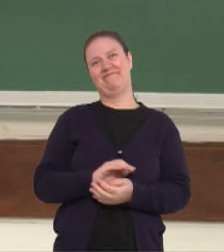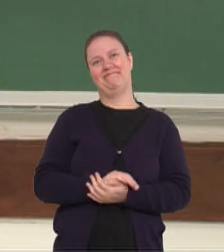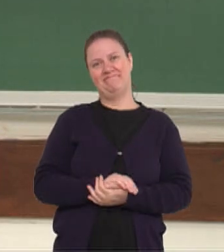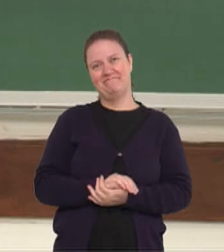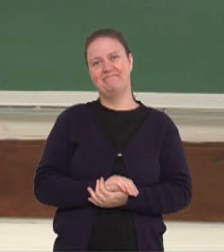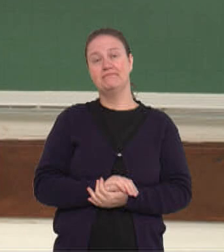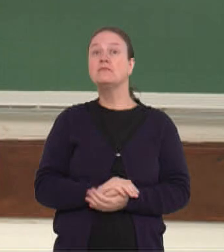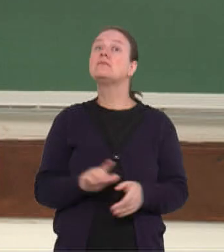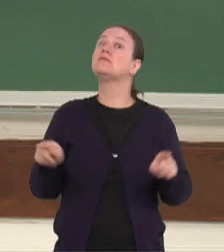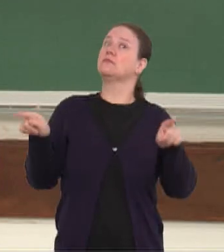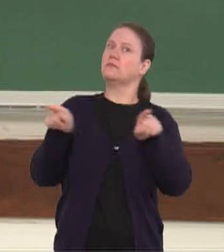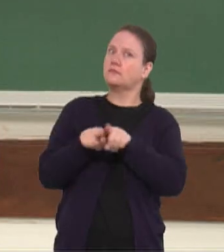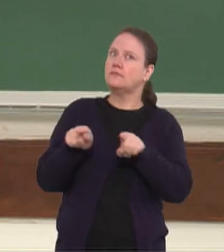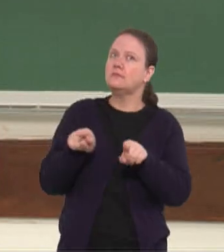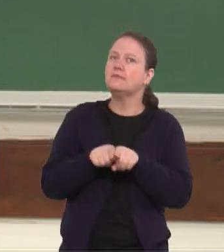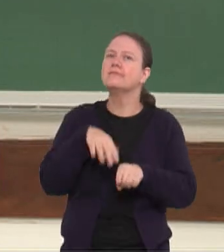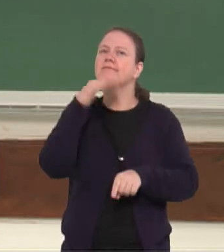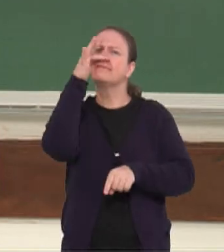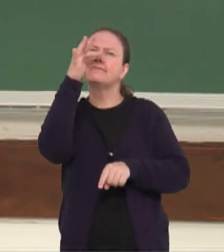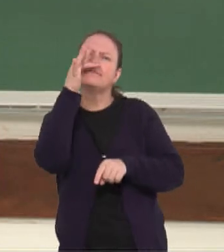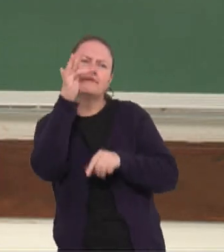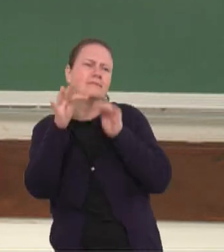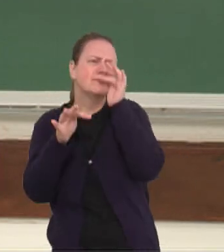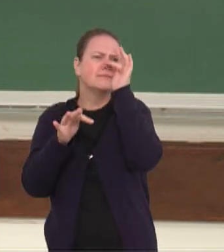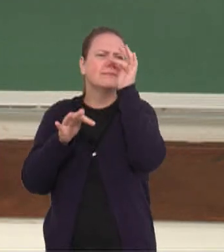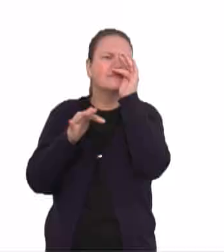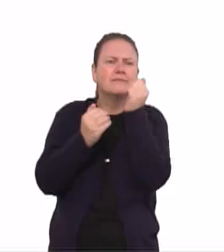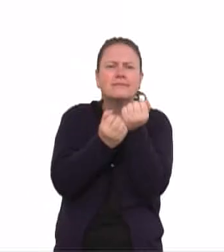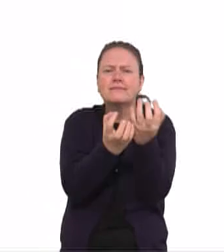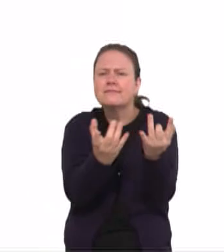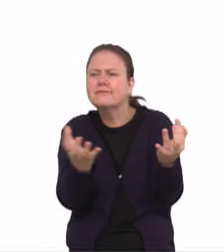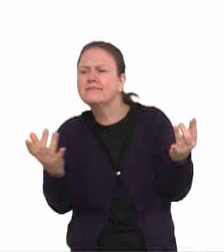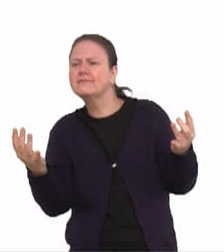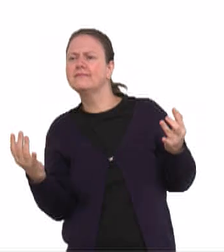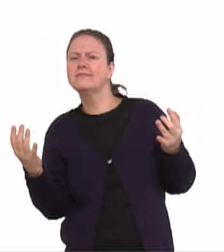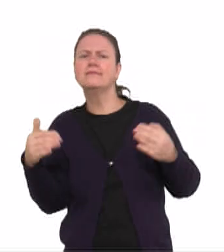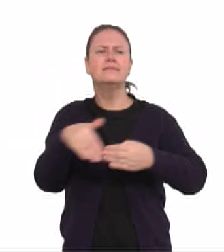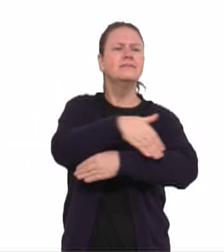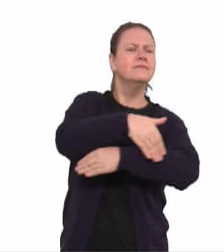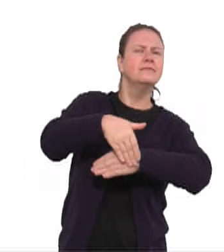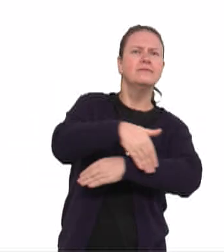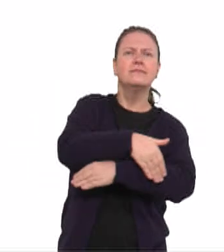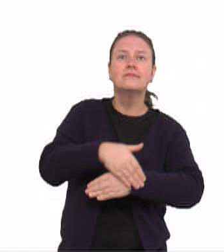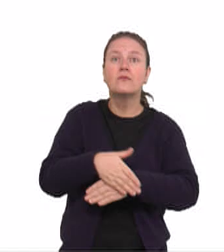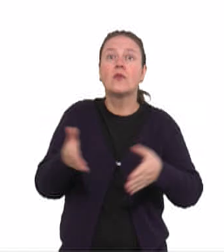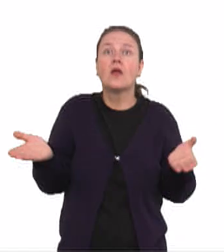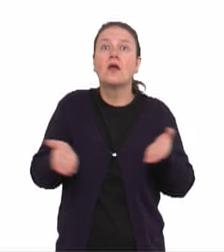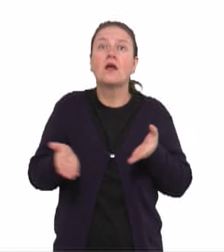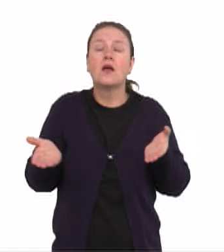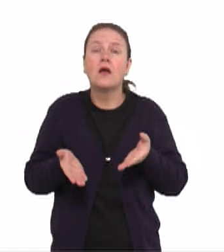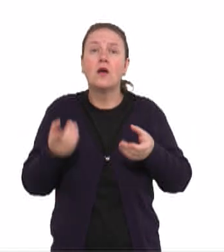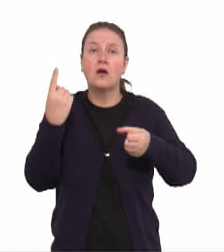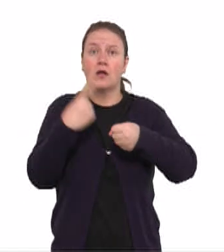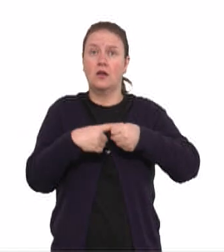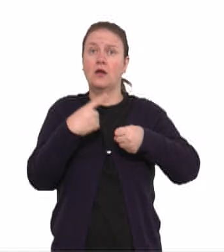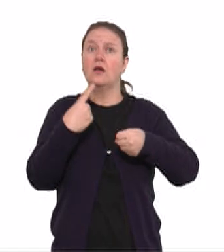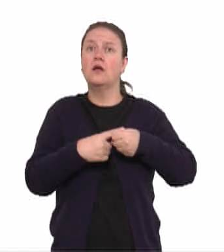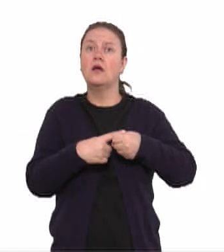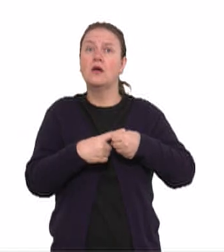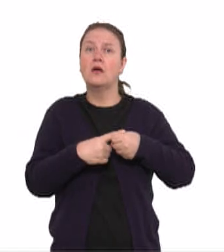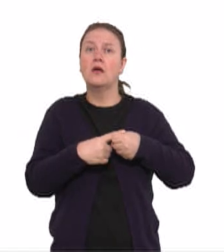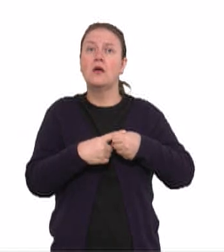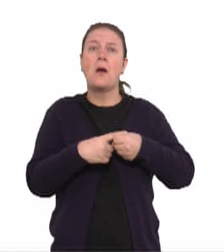Ah, e havia flores nas ruas. Agora, por exemplo, nossa cidade era um